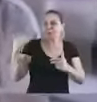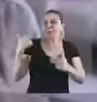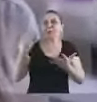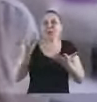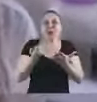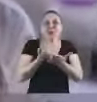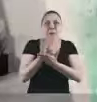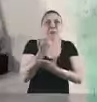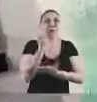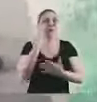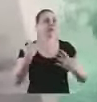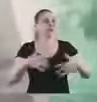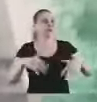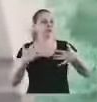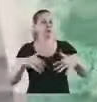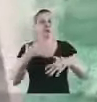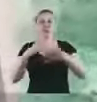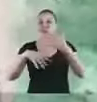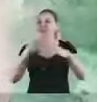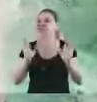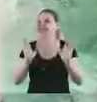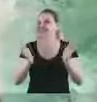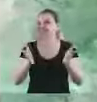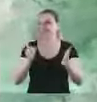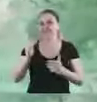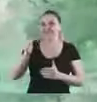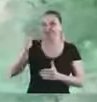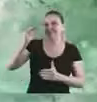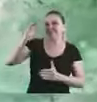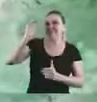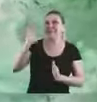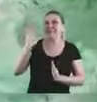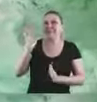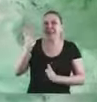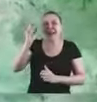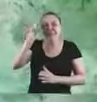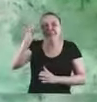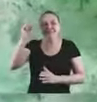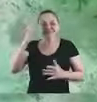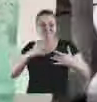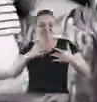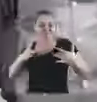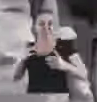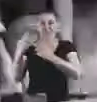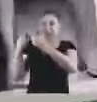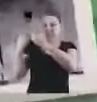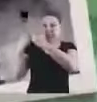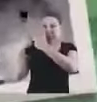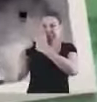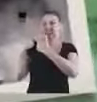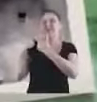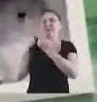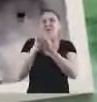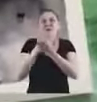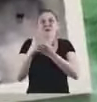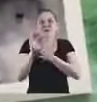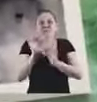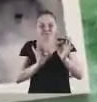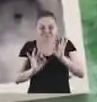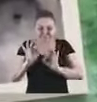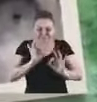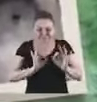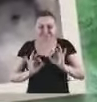as pessoas queriam, né? Desde menino, já dava para se ver que um homem generoso, responsável e solidário estava